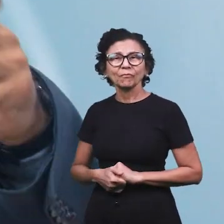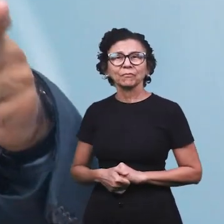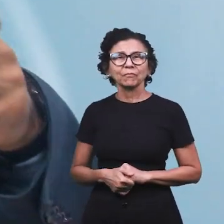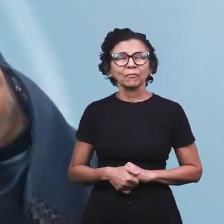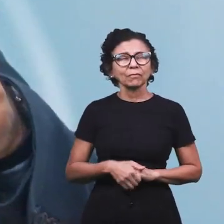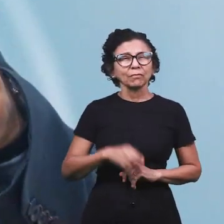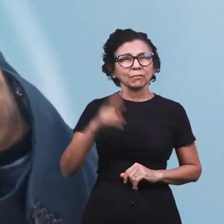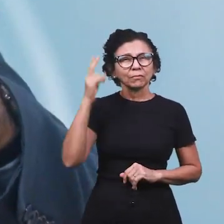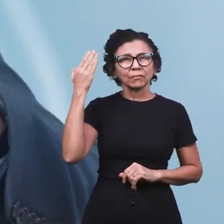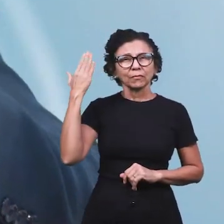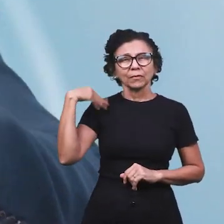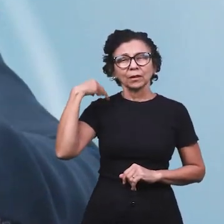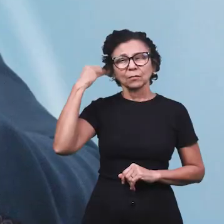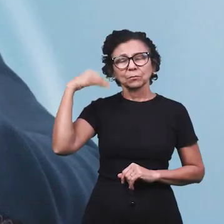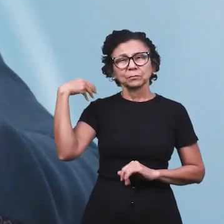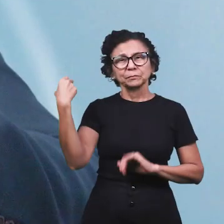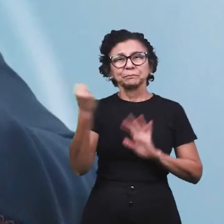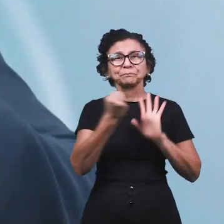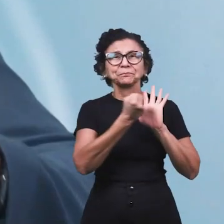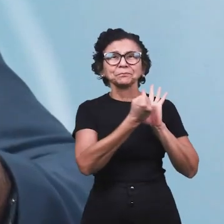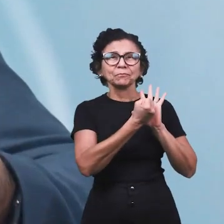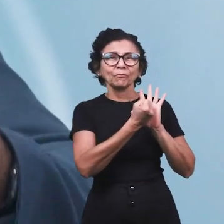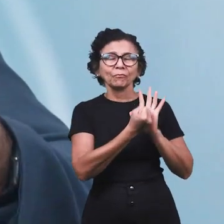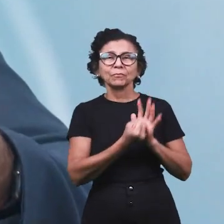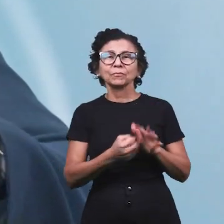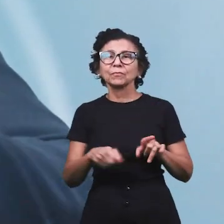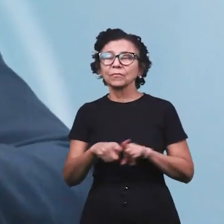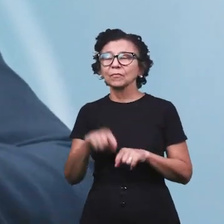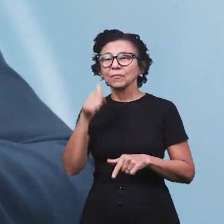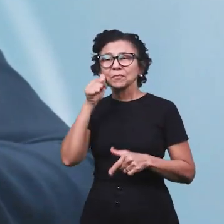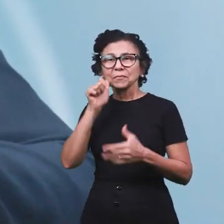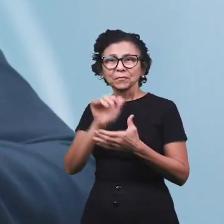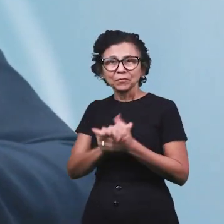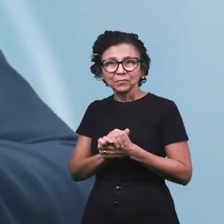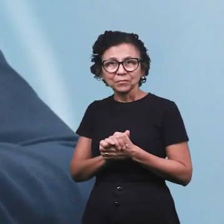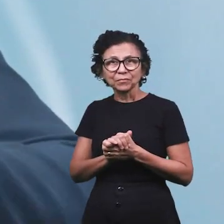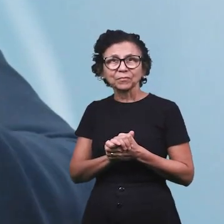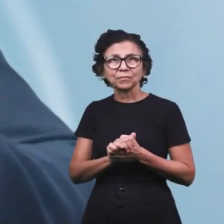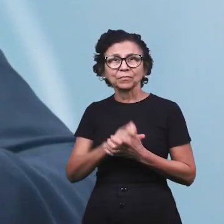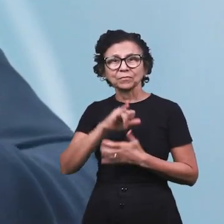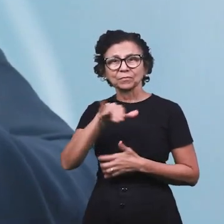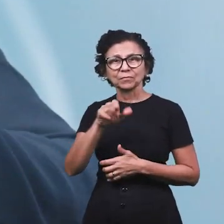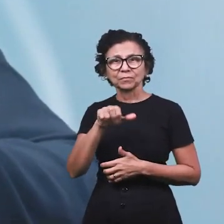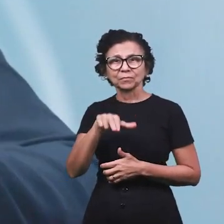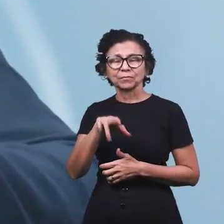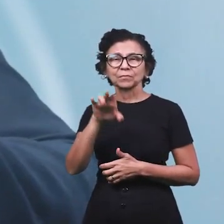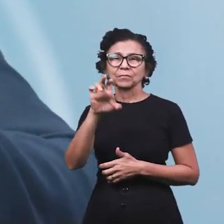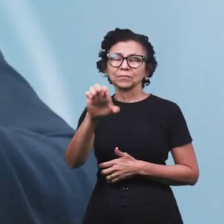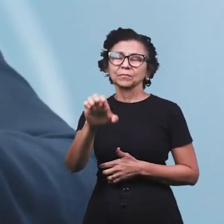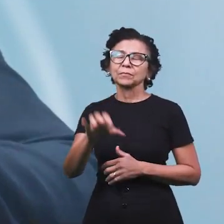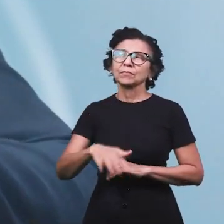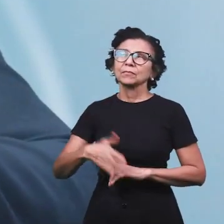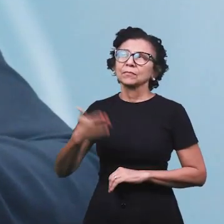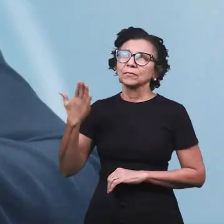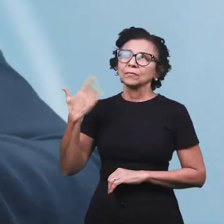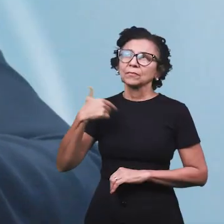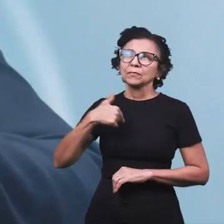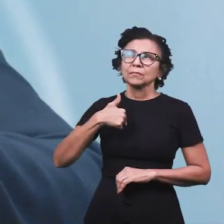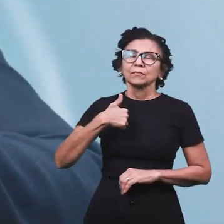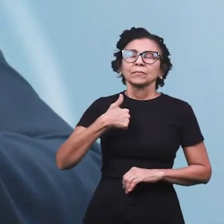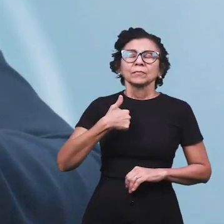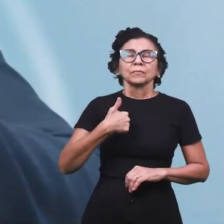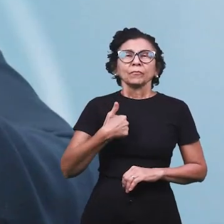uma experiência que marcou muito a minha vida e da minha esposa Jane. Eu estudava num período lá em